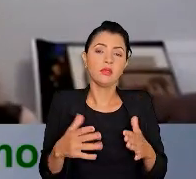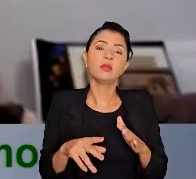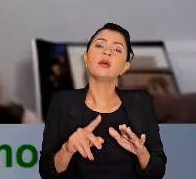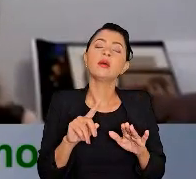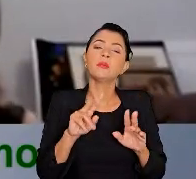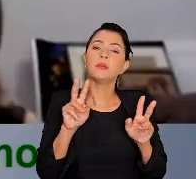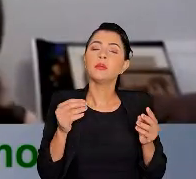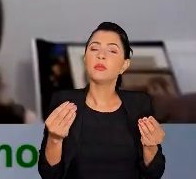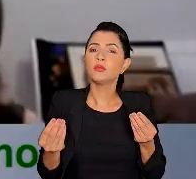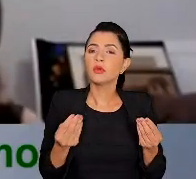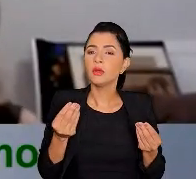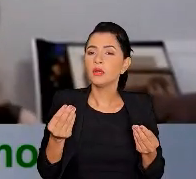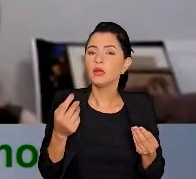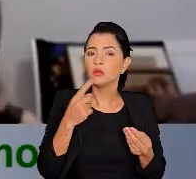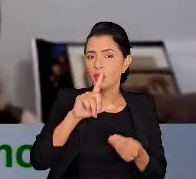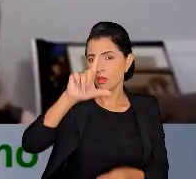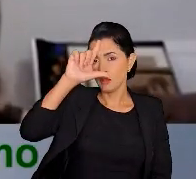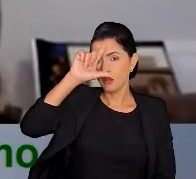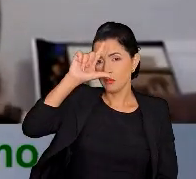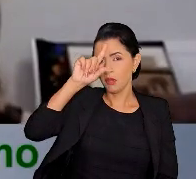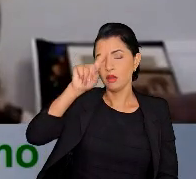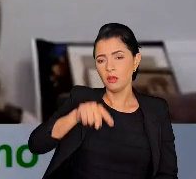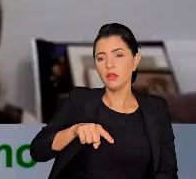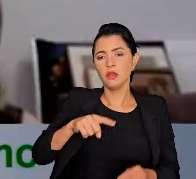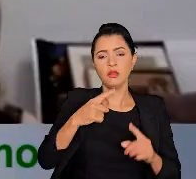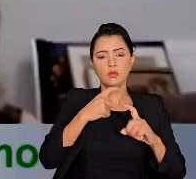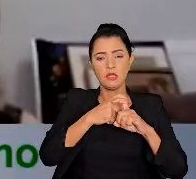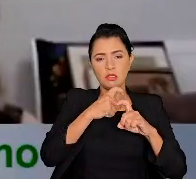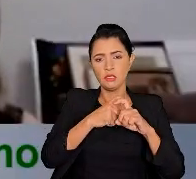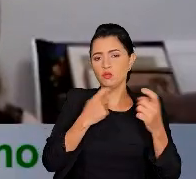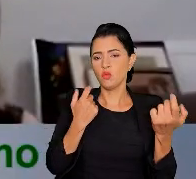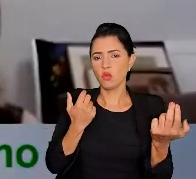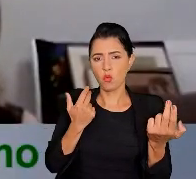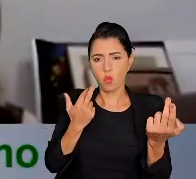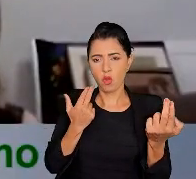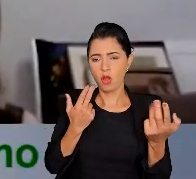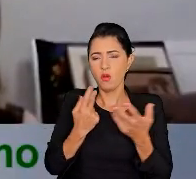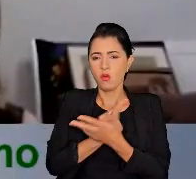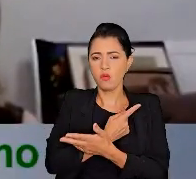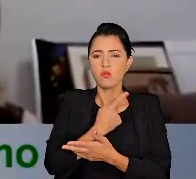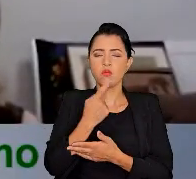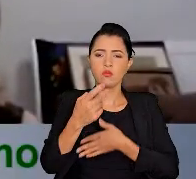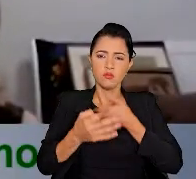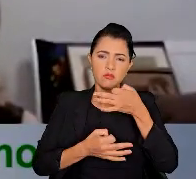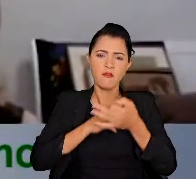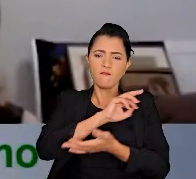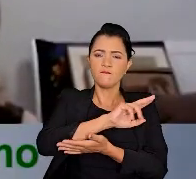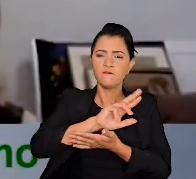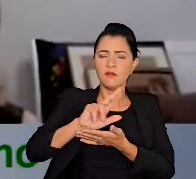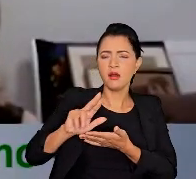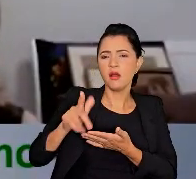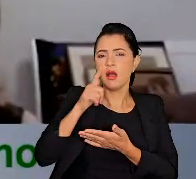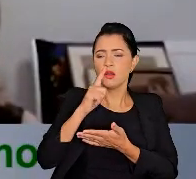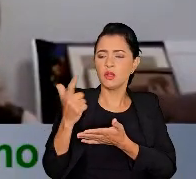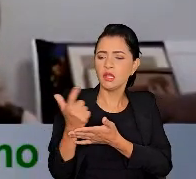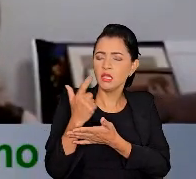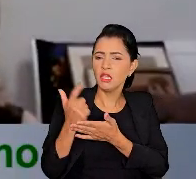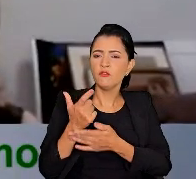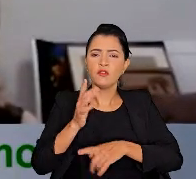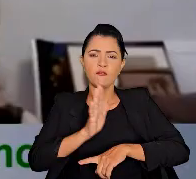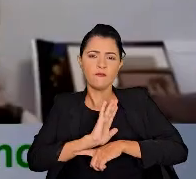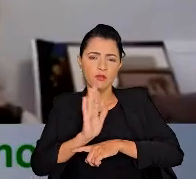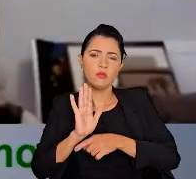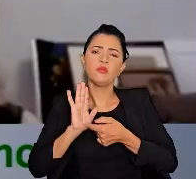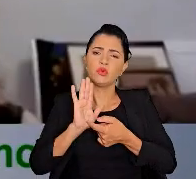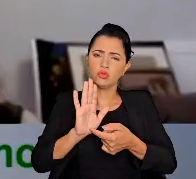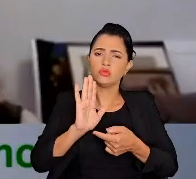caso da Alemanha, do nazismo, da mesma maneira, né? As posições, vários filmes e livros já mostraram isso, as